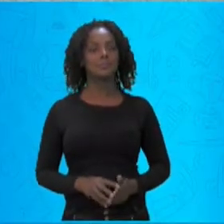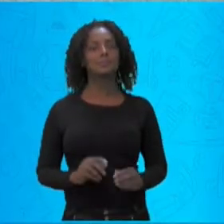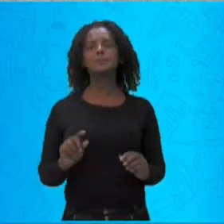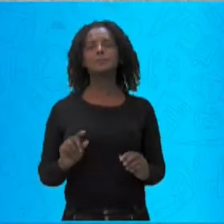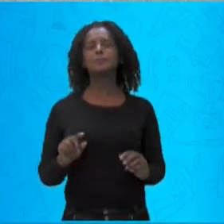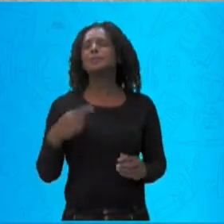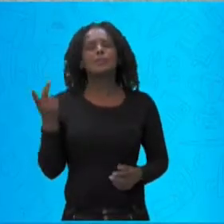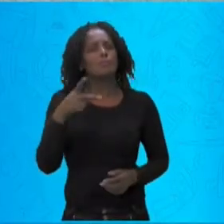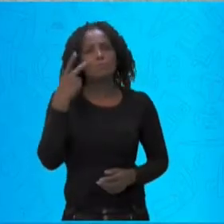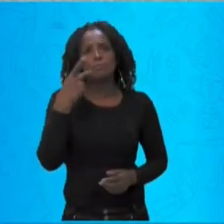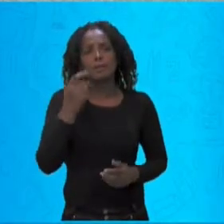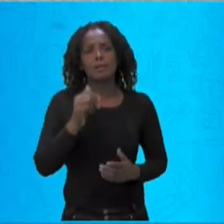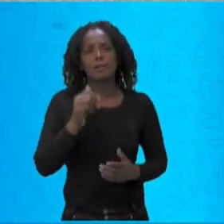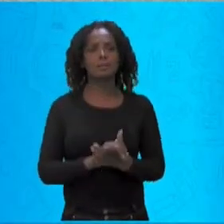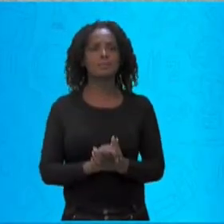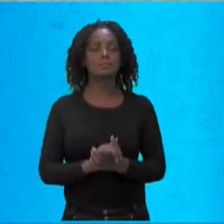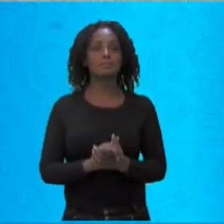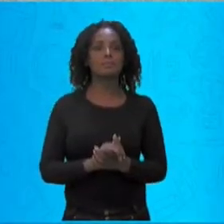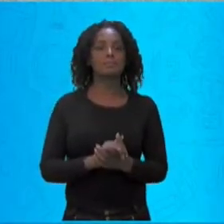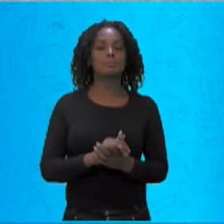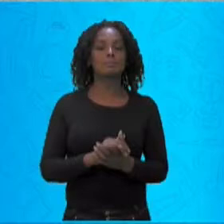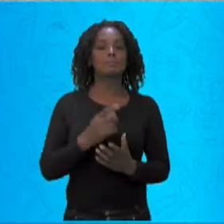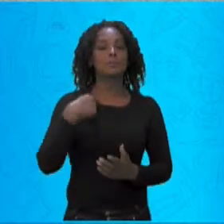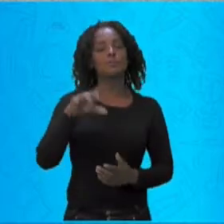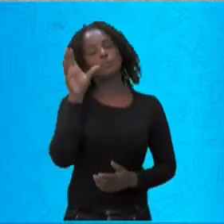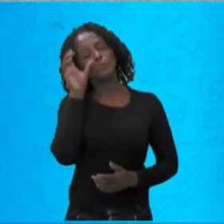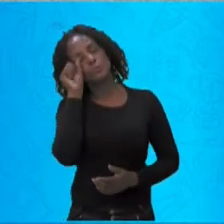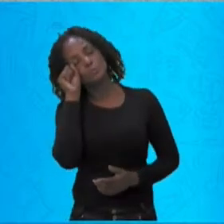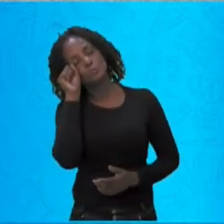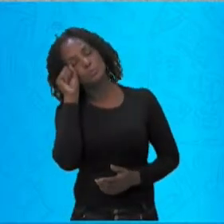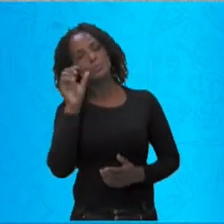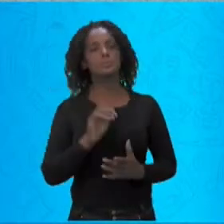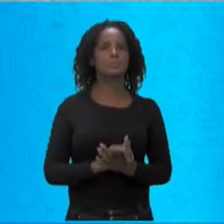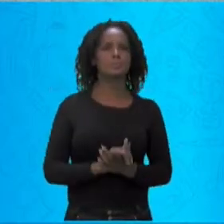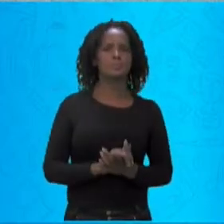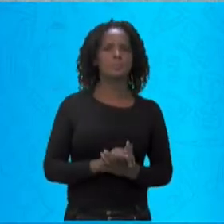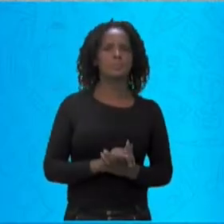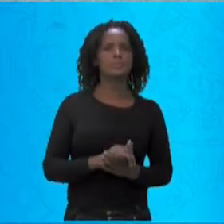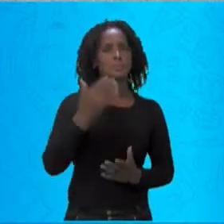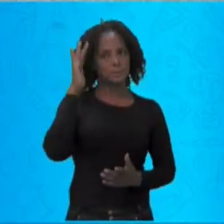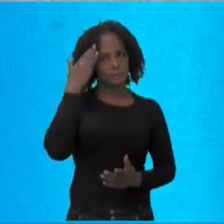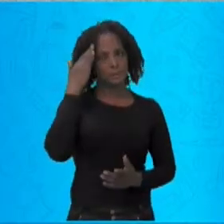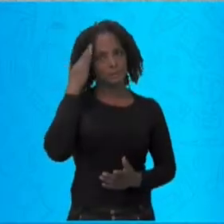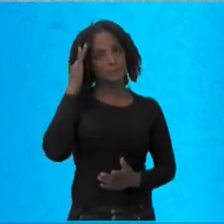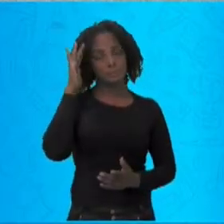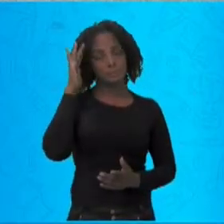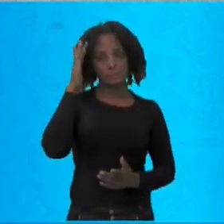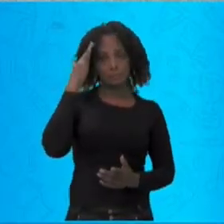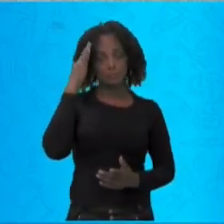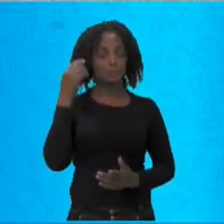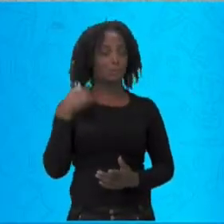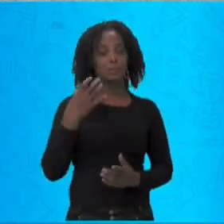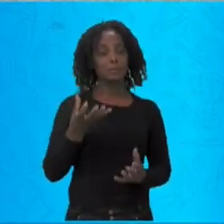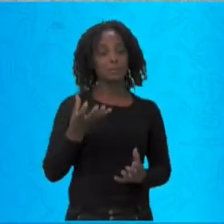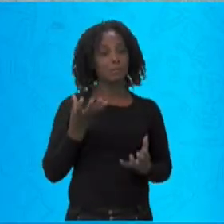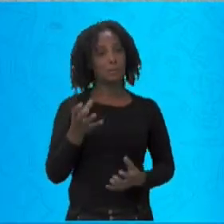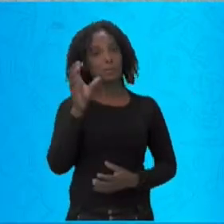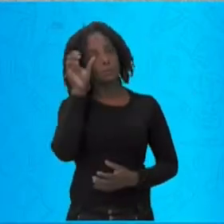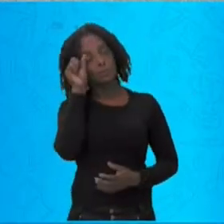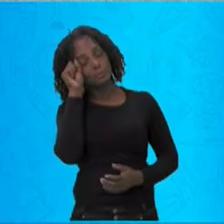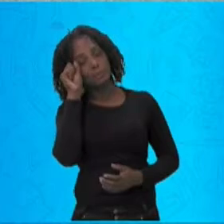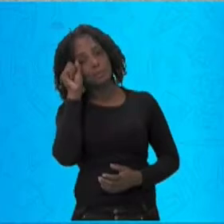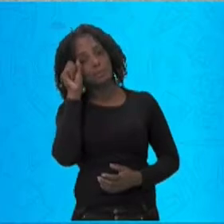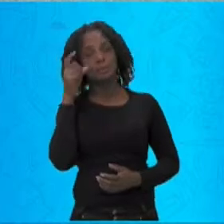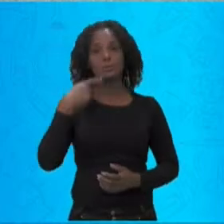E se eu falar assim, vou dormir? Você vai entender que eu estou com sono e estou